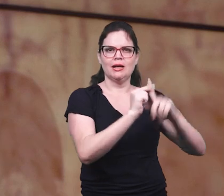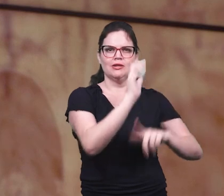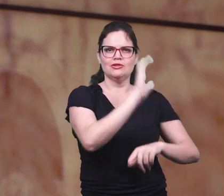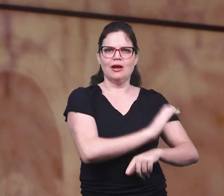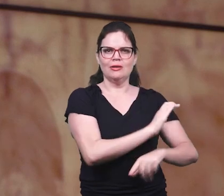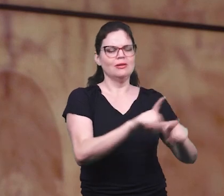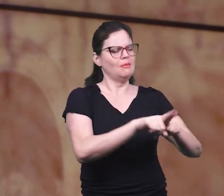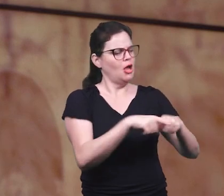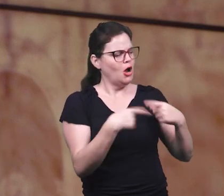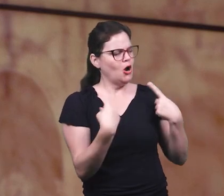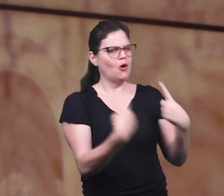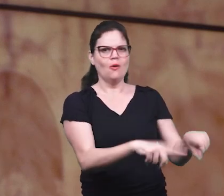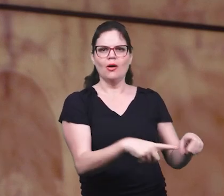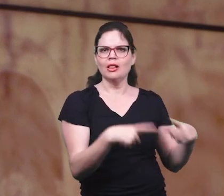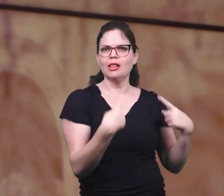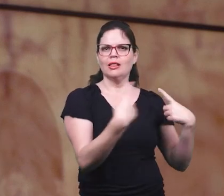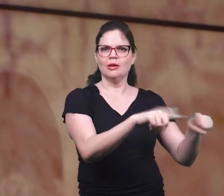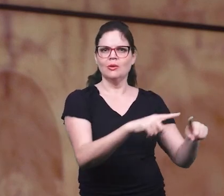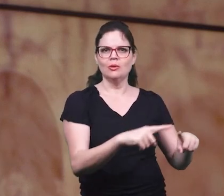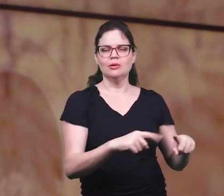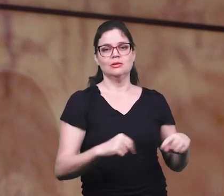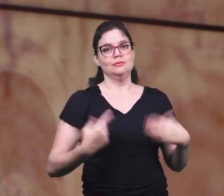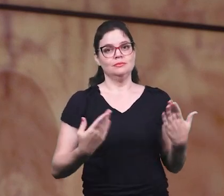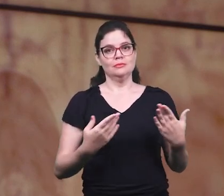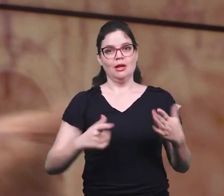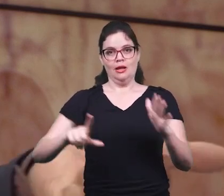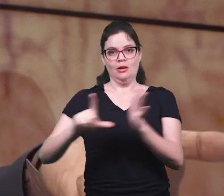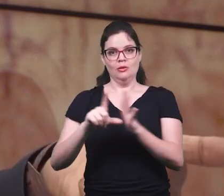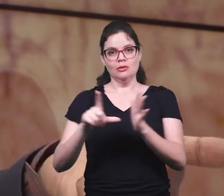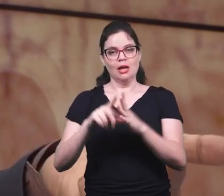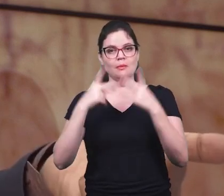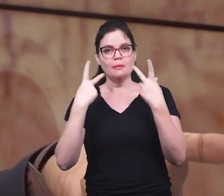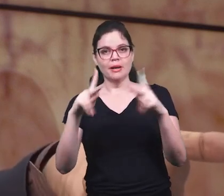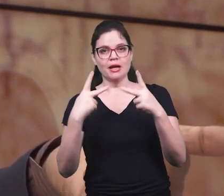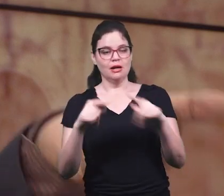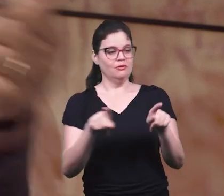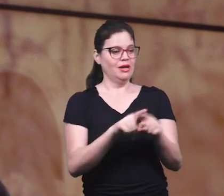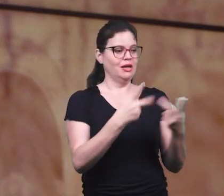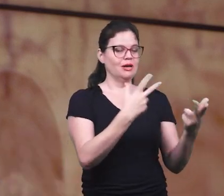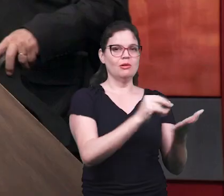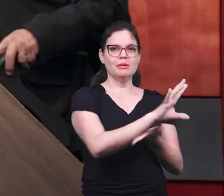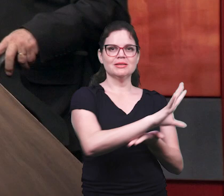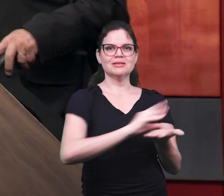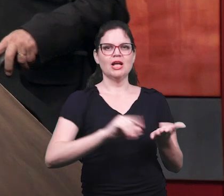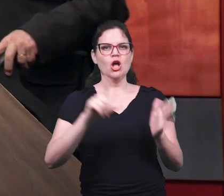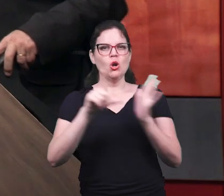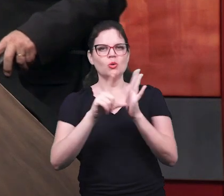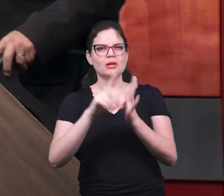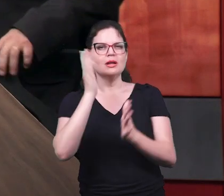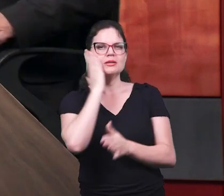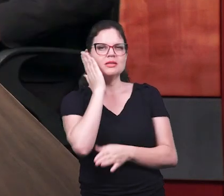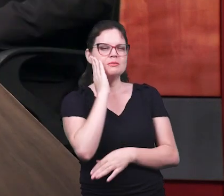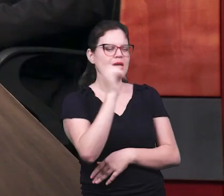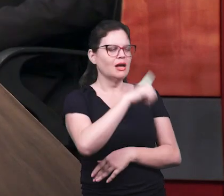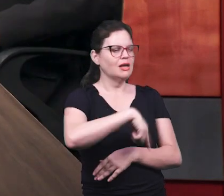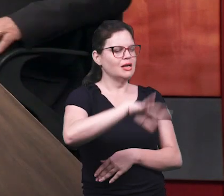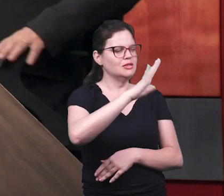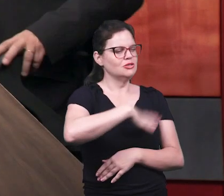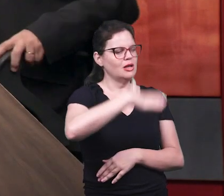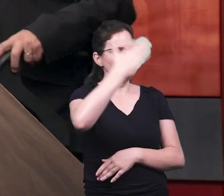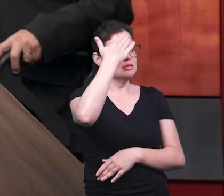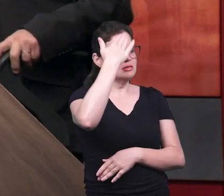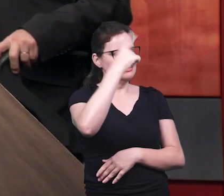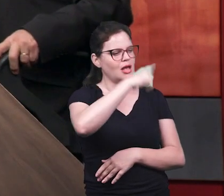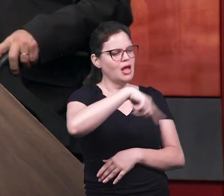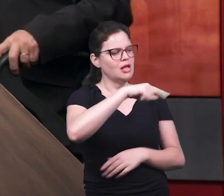que muitos deles eram contra exatamente o que Lutero pregava, muitos deles pregavam contra também. É como se Lutero se apropriasse de todo o discurso que